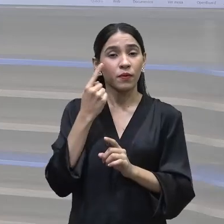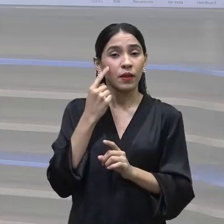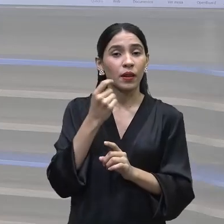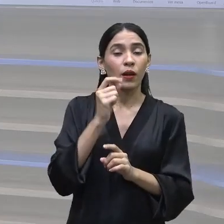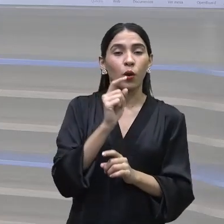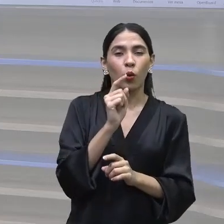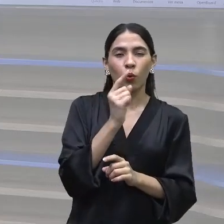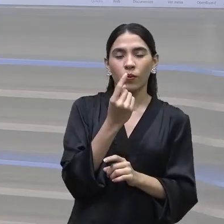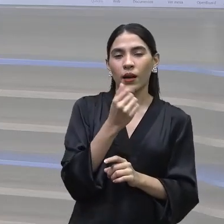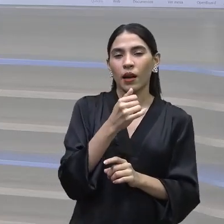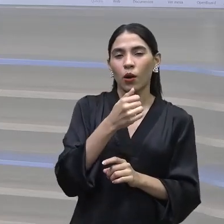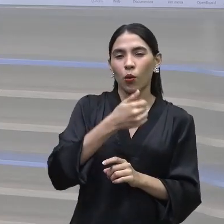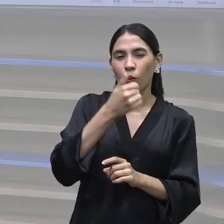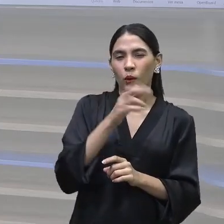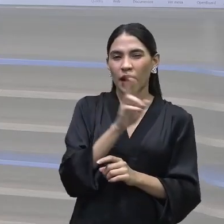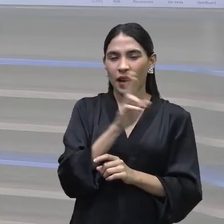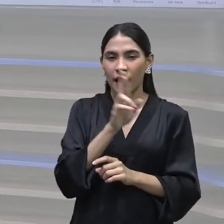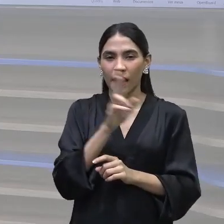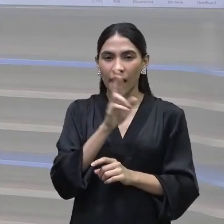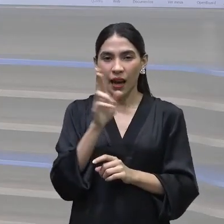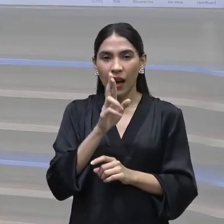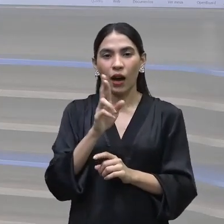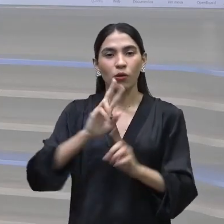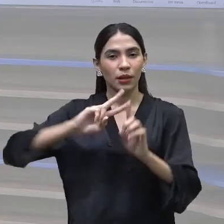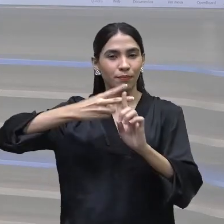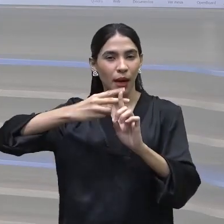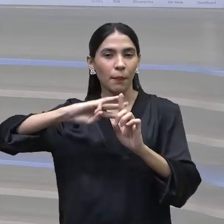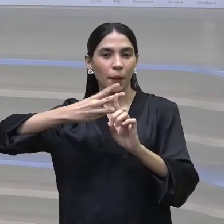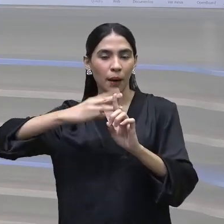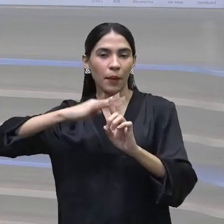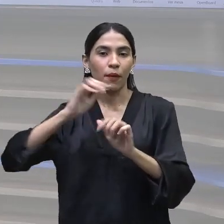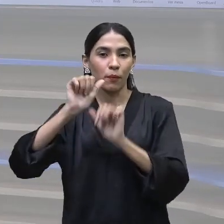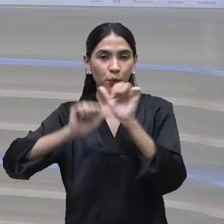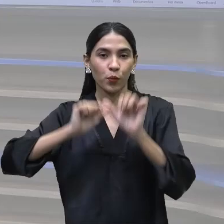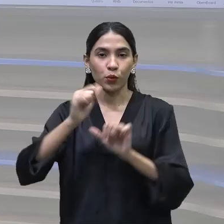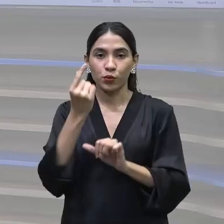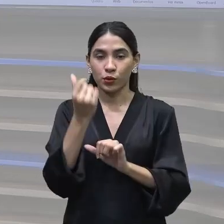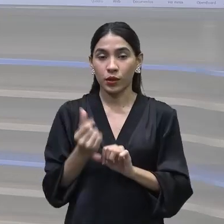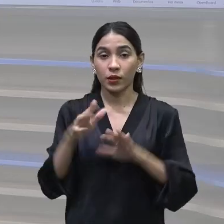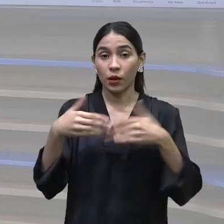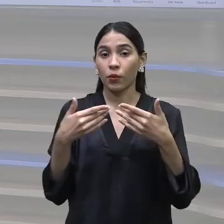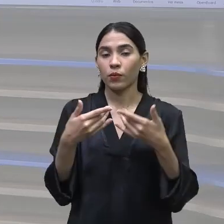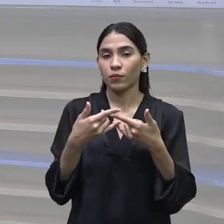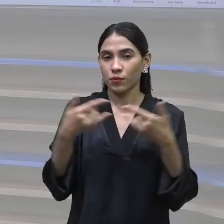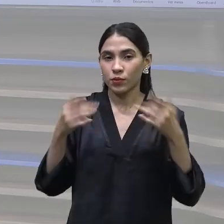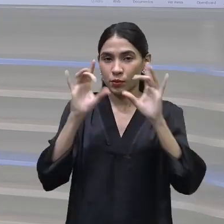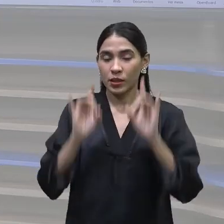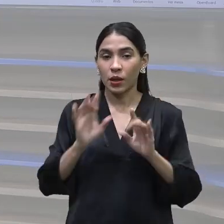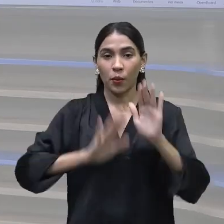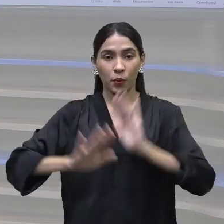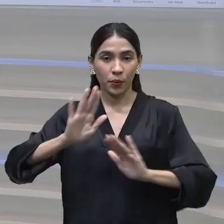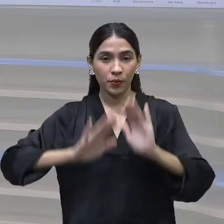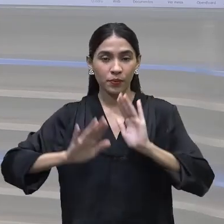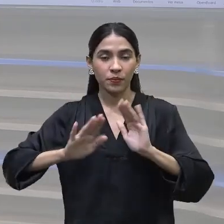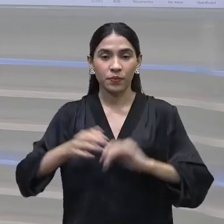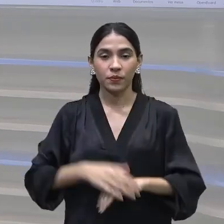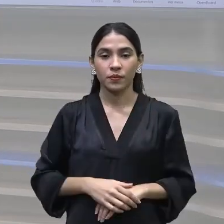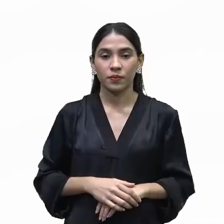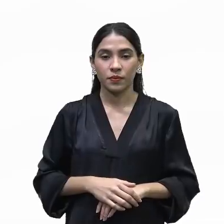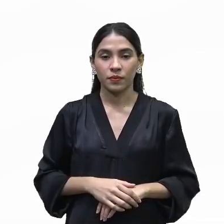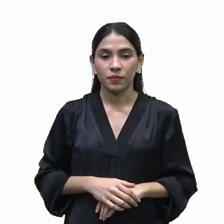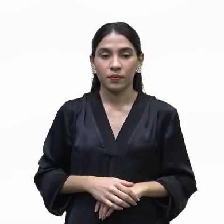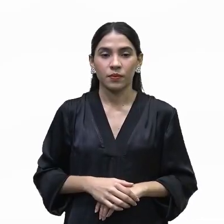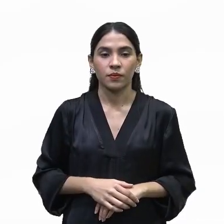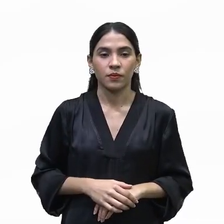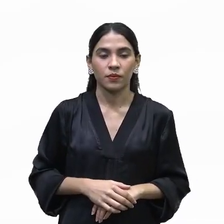se transformou em centenas de reais. Então, muito cuidado com o cheque especial também, tá? Vamos seguir em frente aqui.